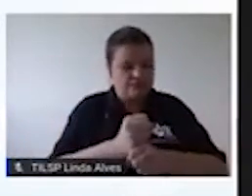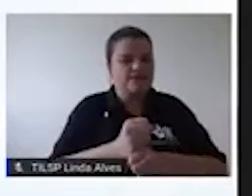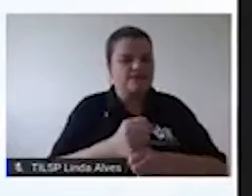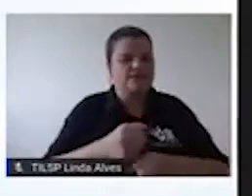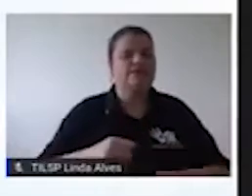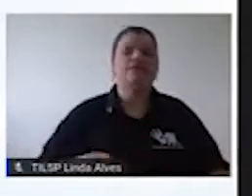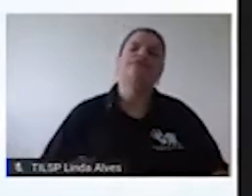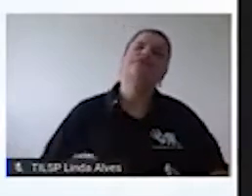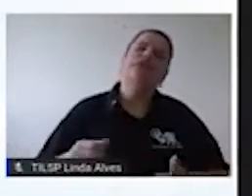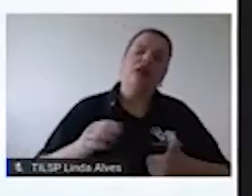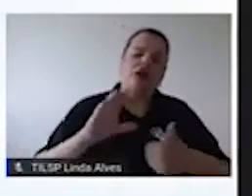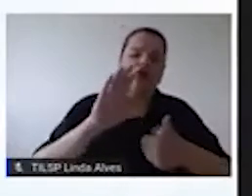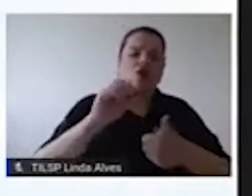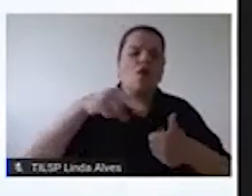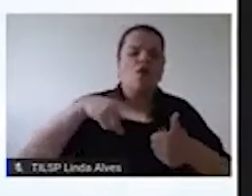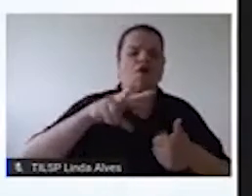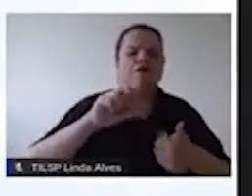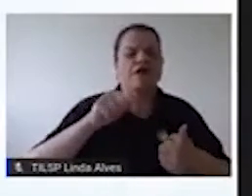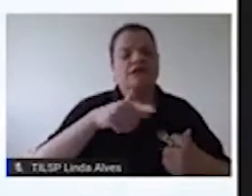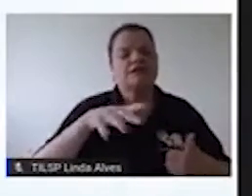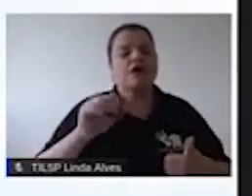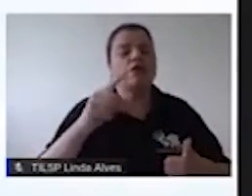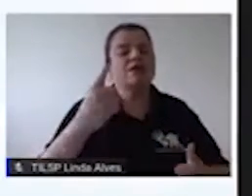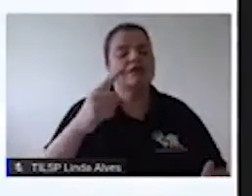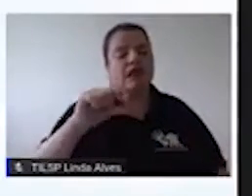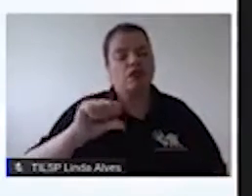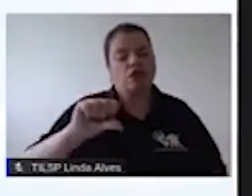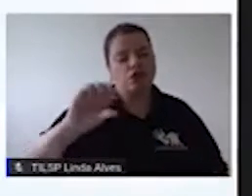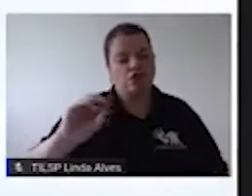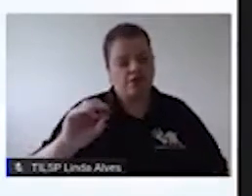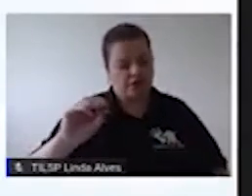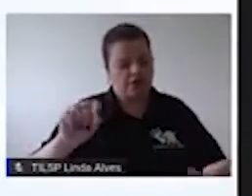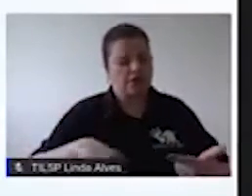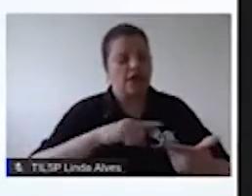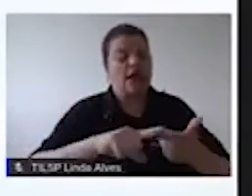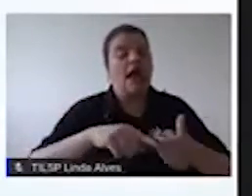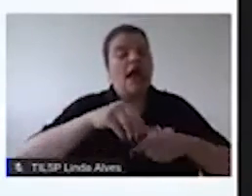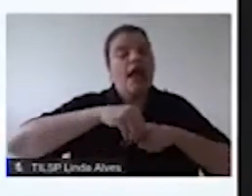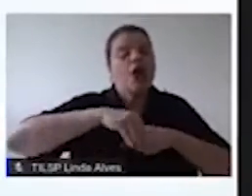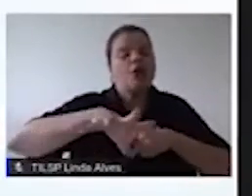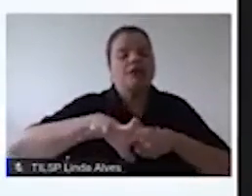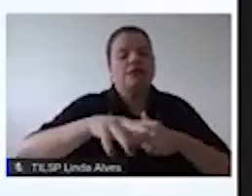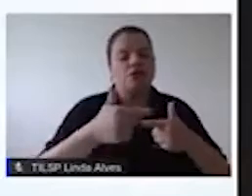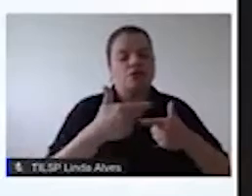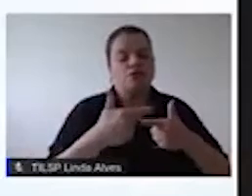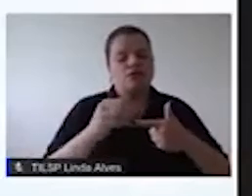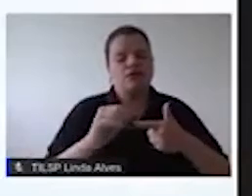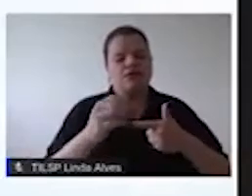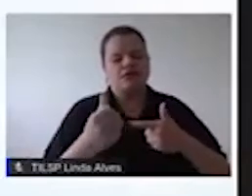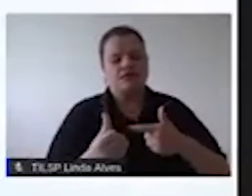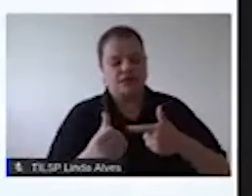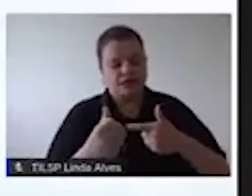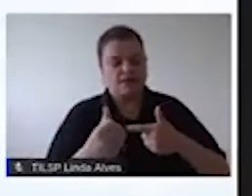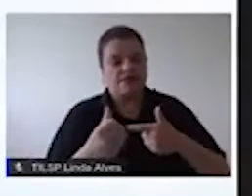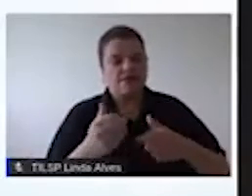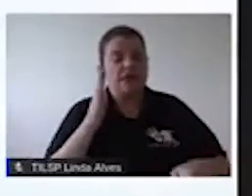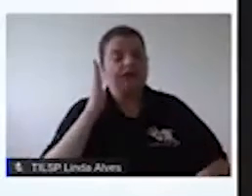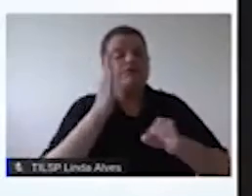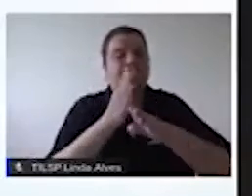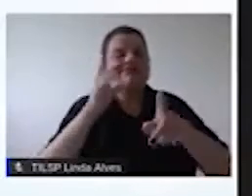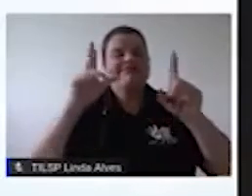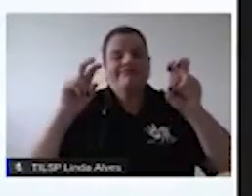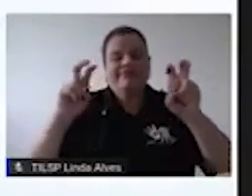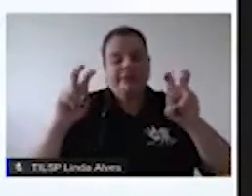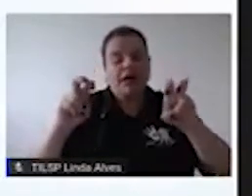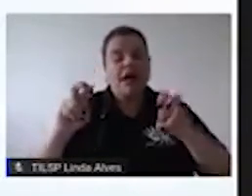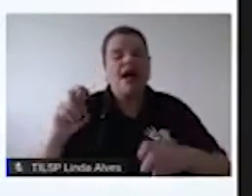Convenção 190, quanto a Recomendação 206, que trata sobre a violência e o assédio no